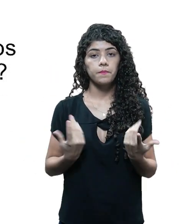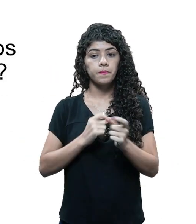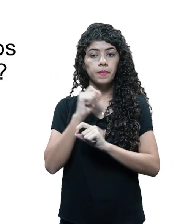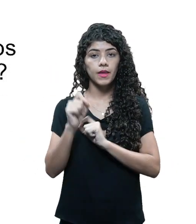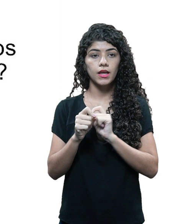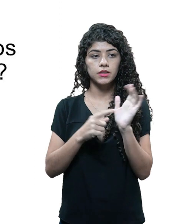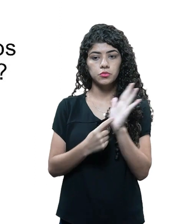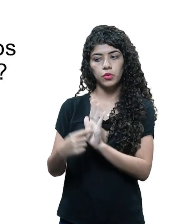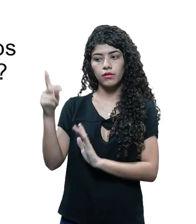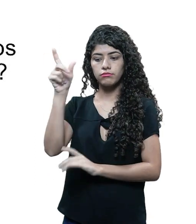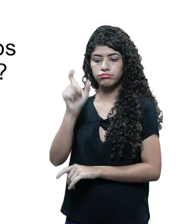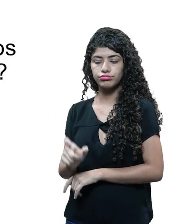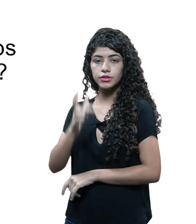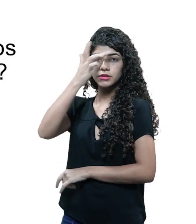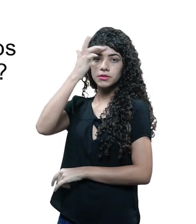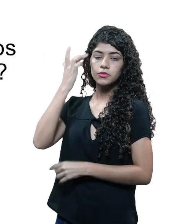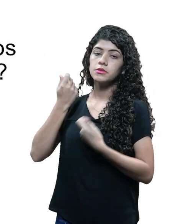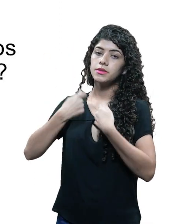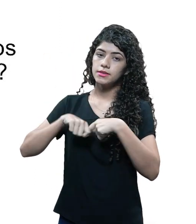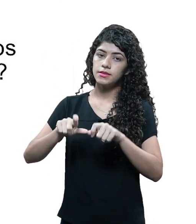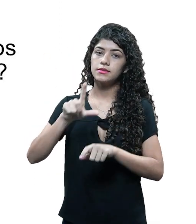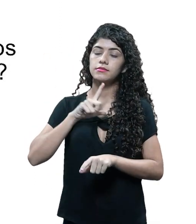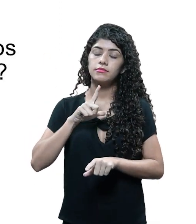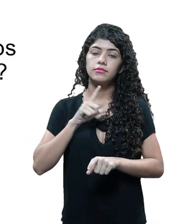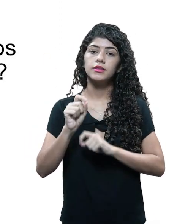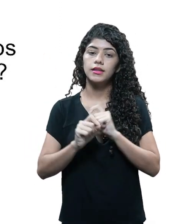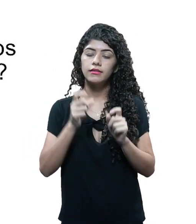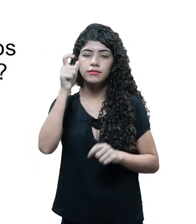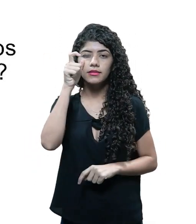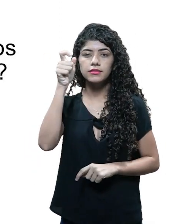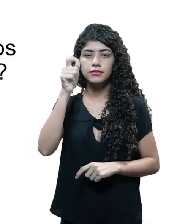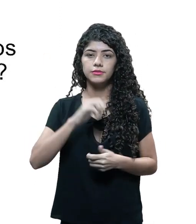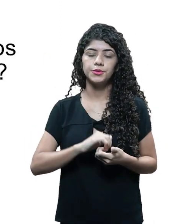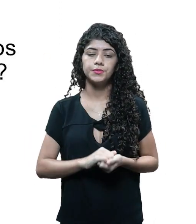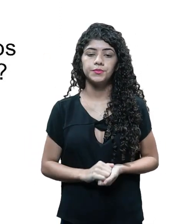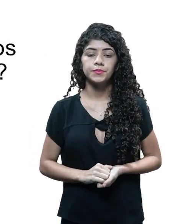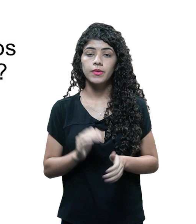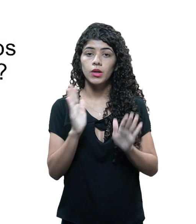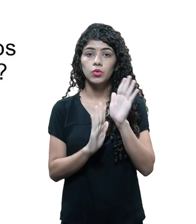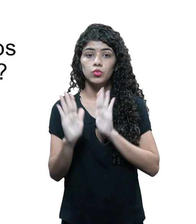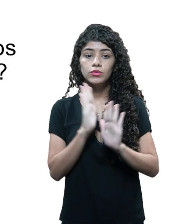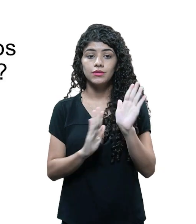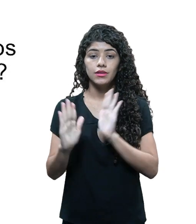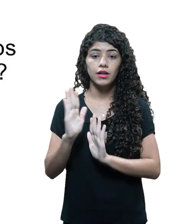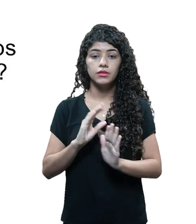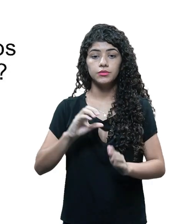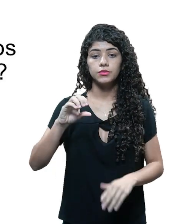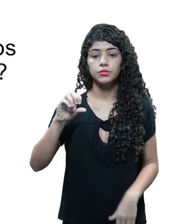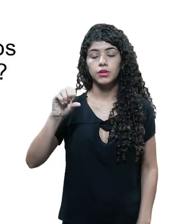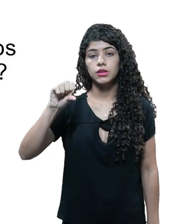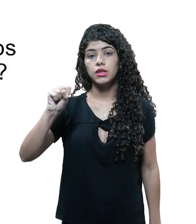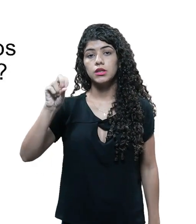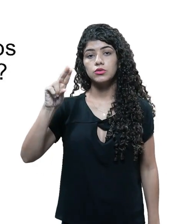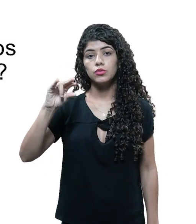Então, na frente das pessoas. Por isso que o tempo presente indicativo é o mais interessante. Cuidado com a